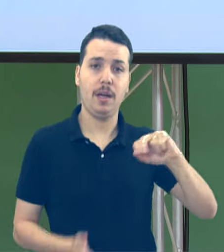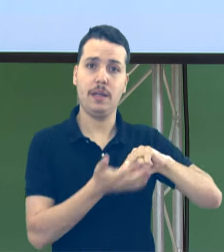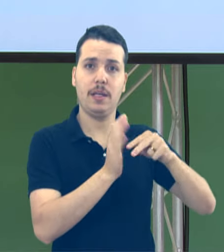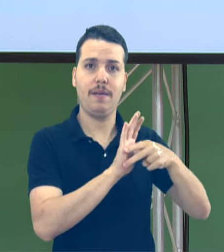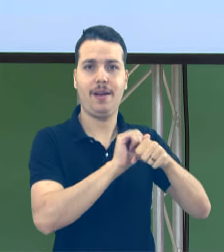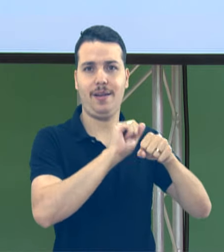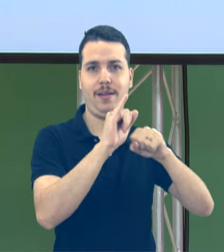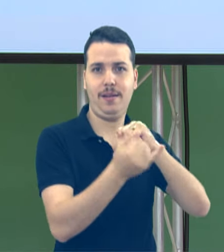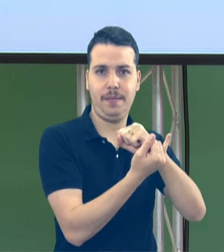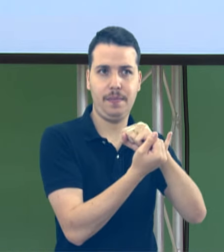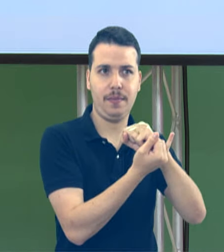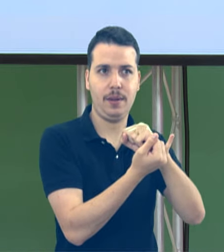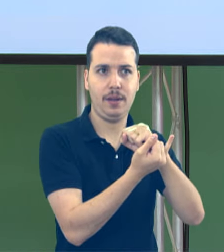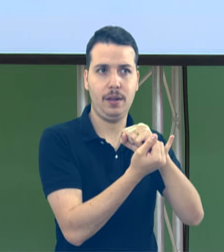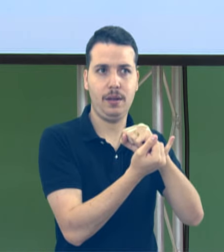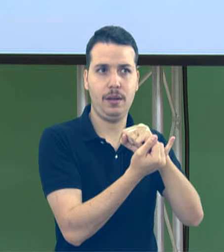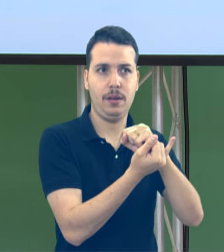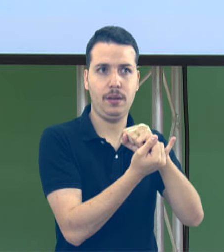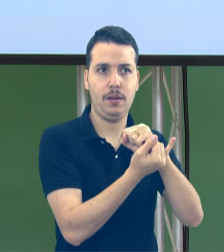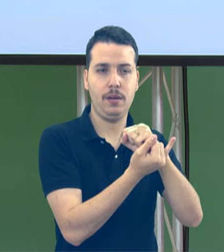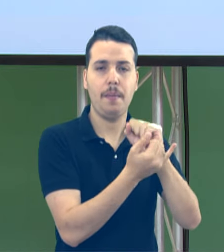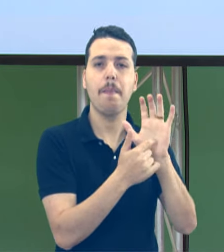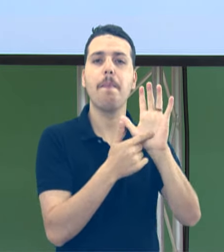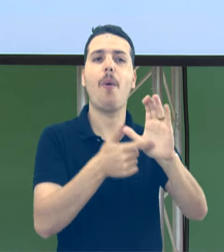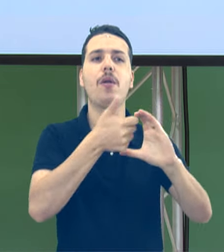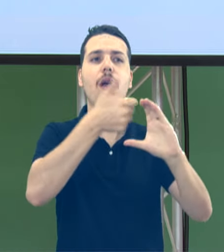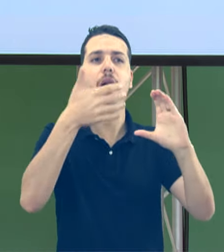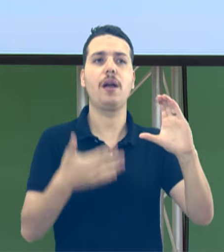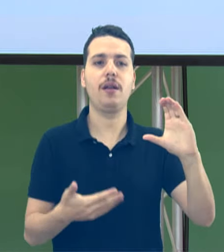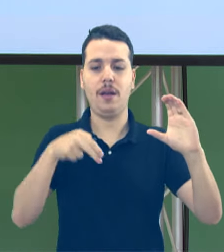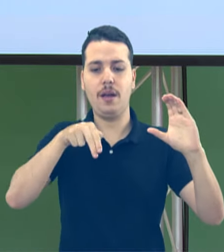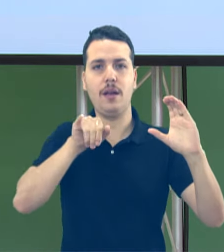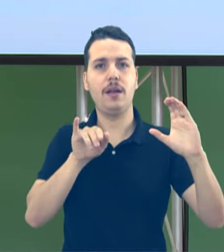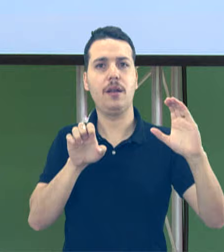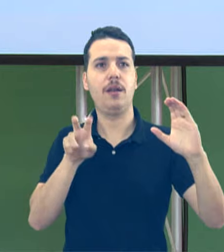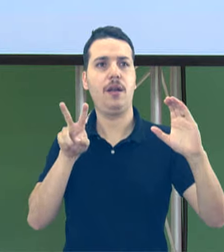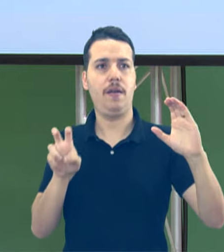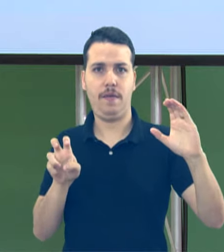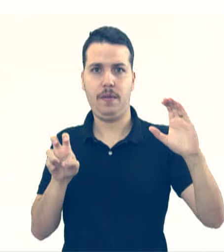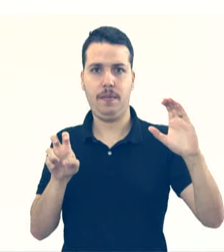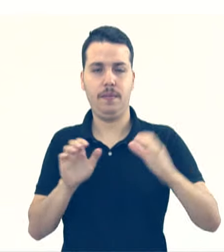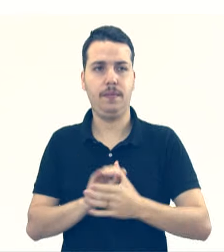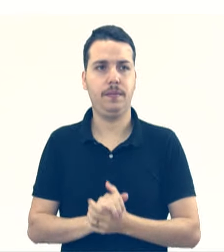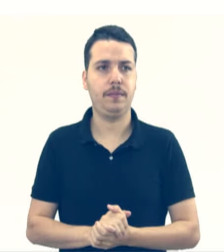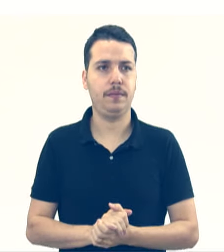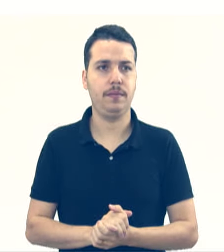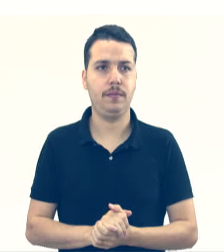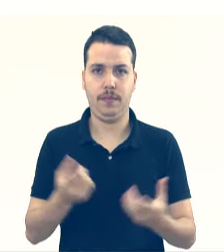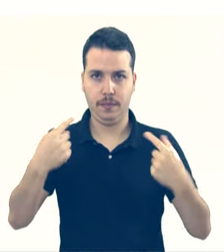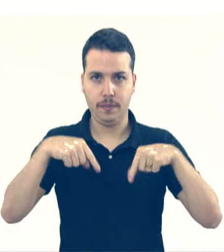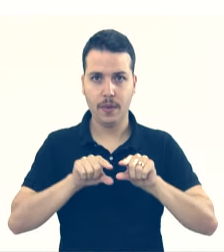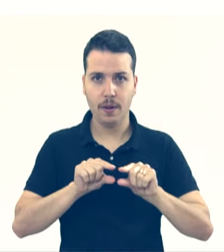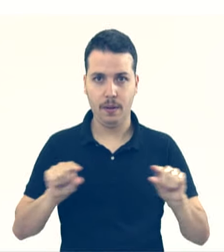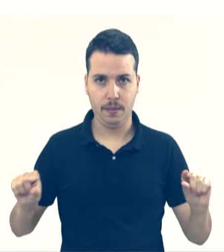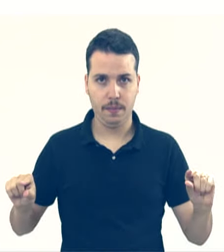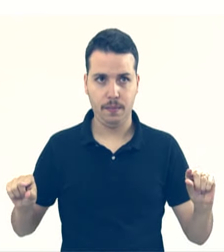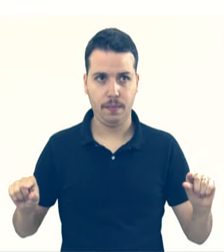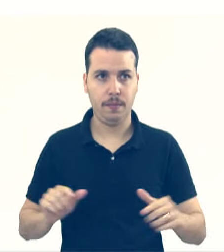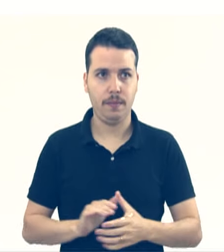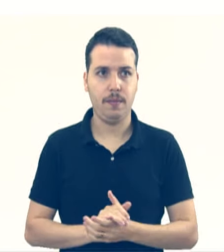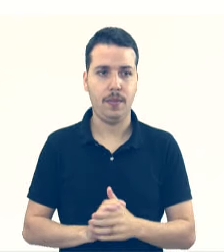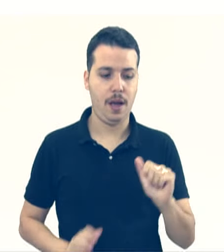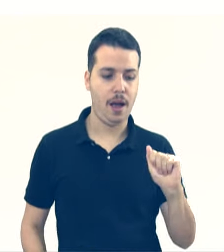adjetivo que está aqui caracterizando nieve. Tu hermana,